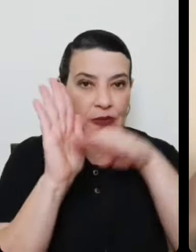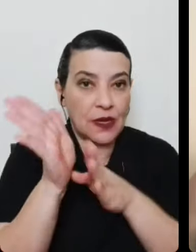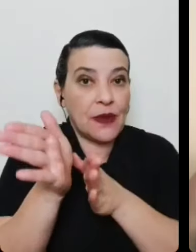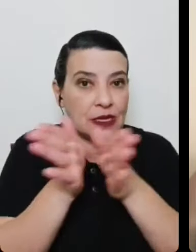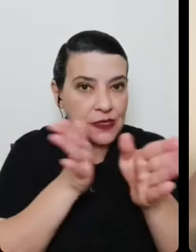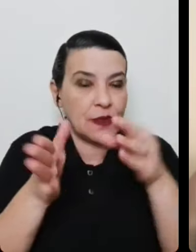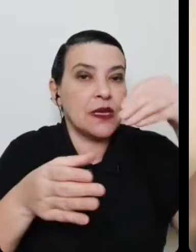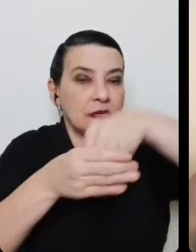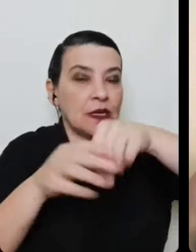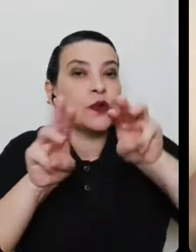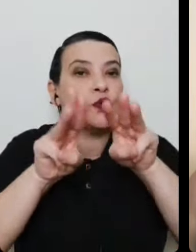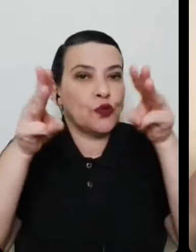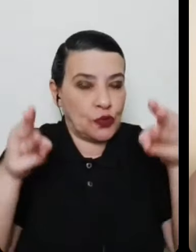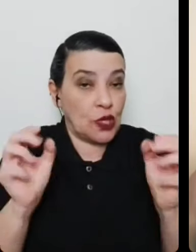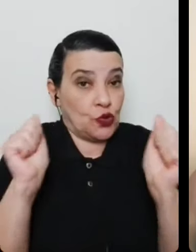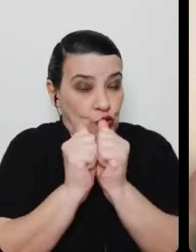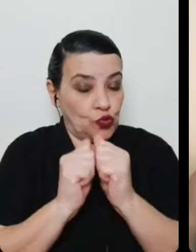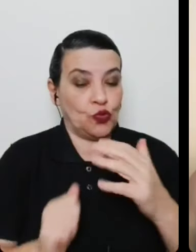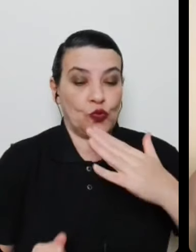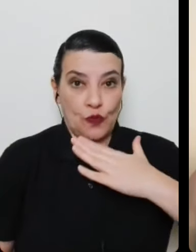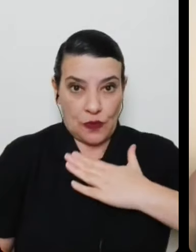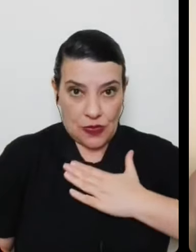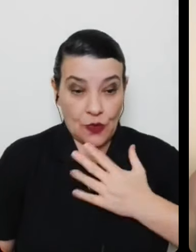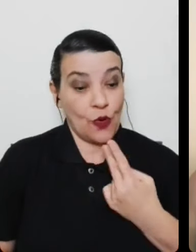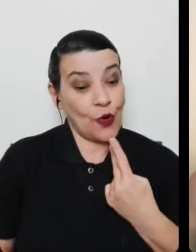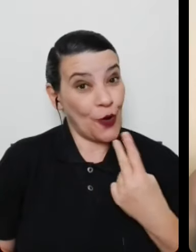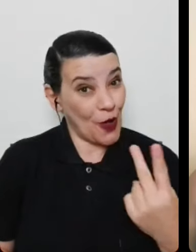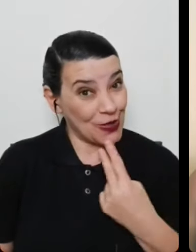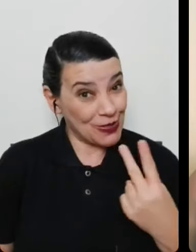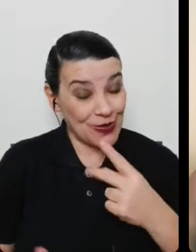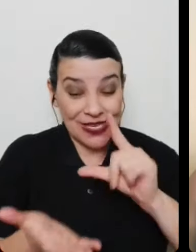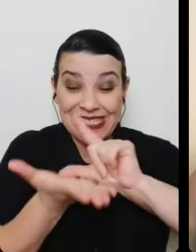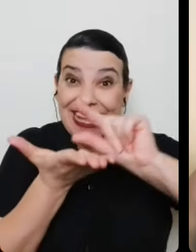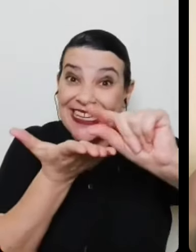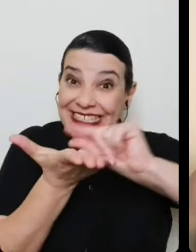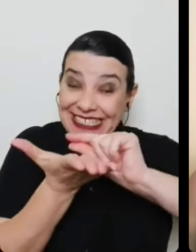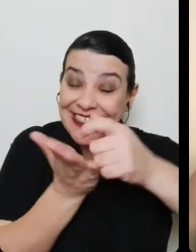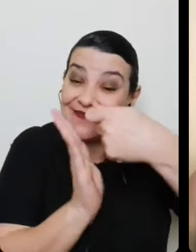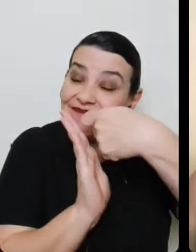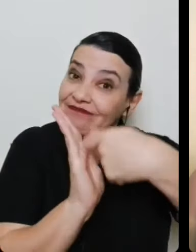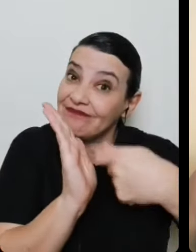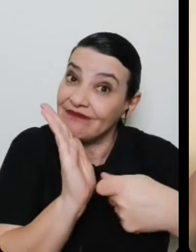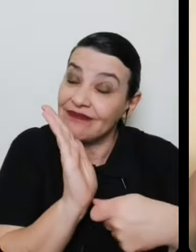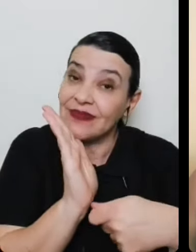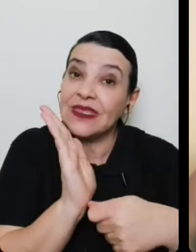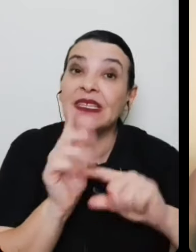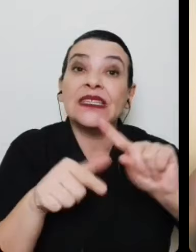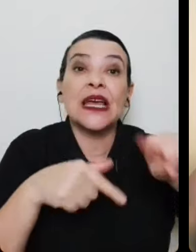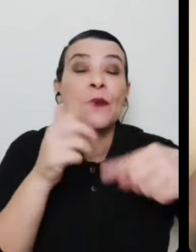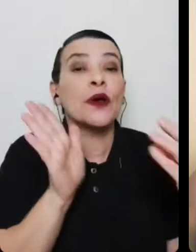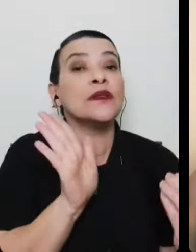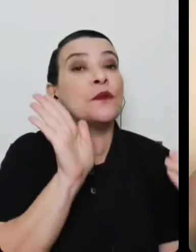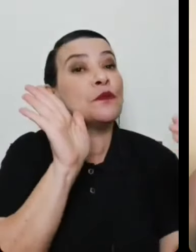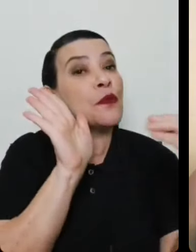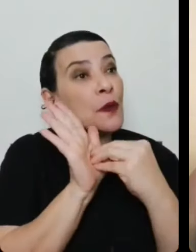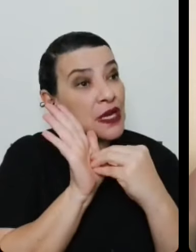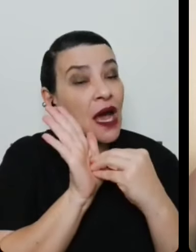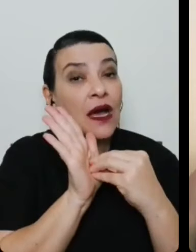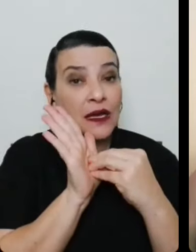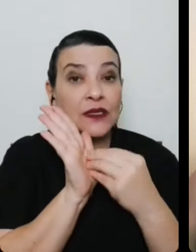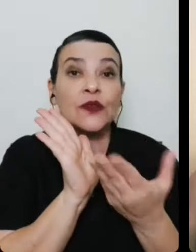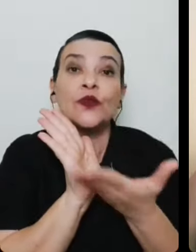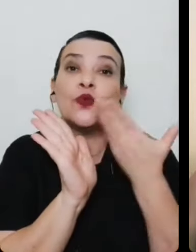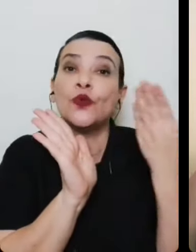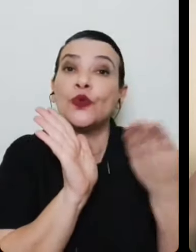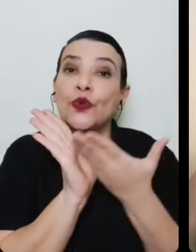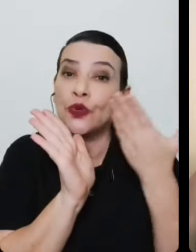à época, junto comigo, nós escrevemos esse artigo, que foi publicado no